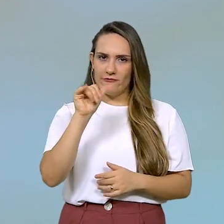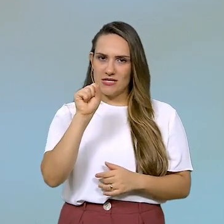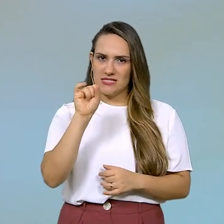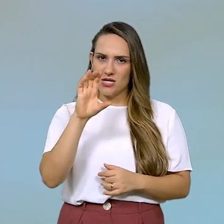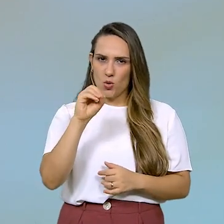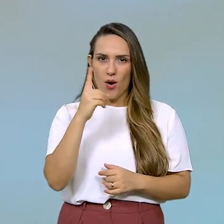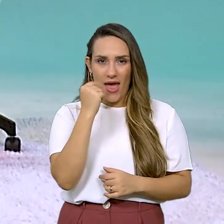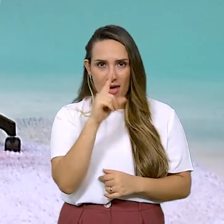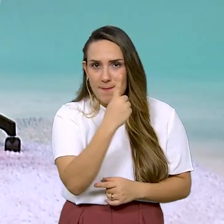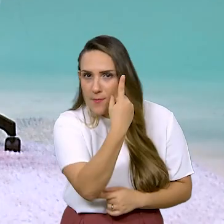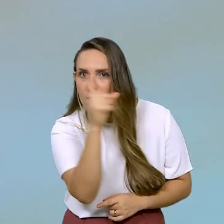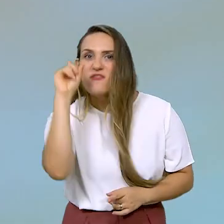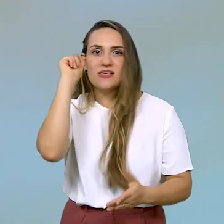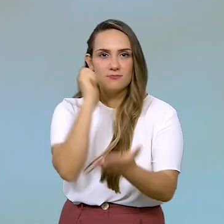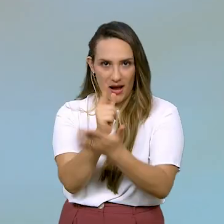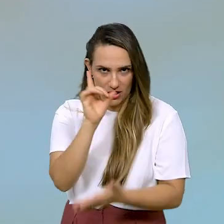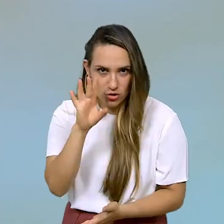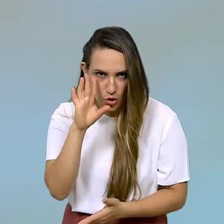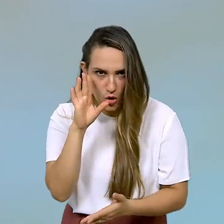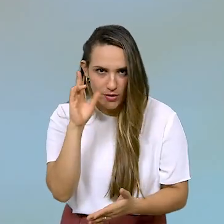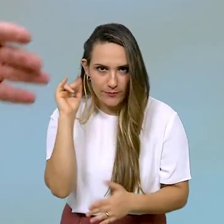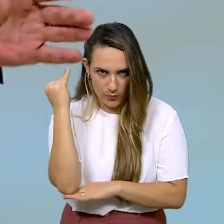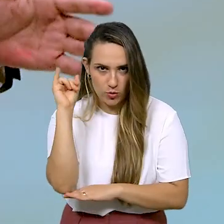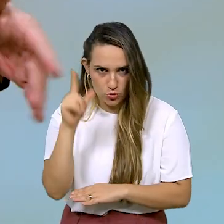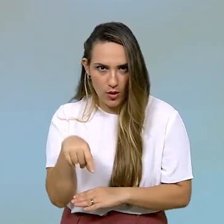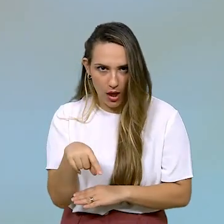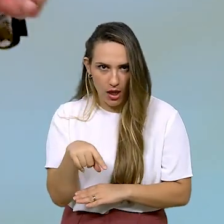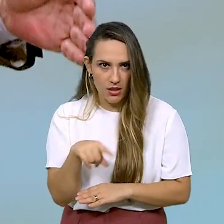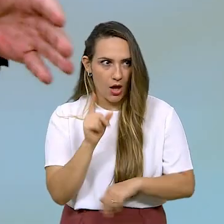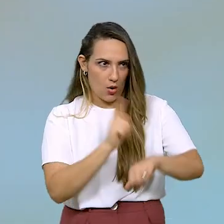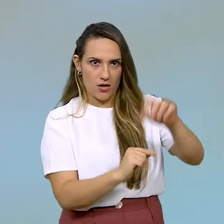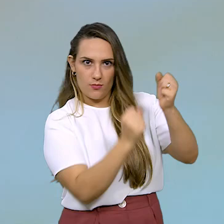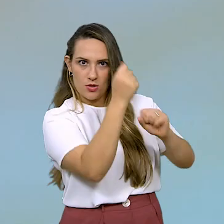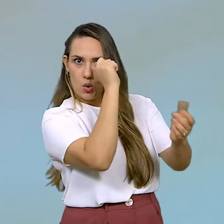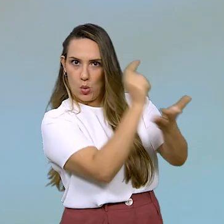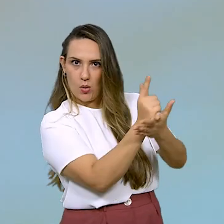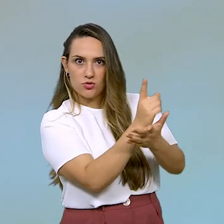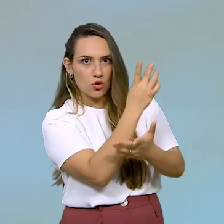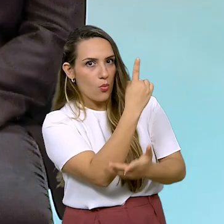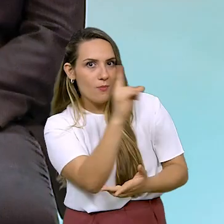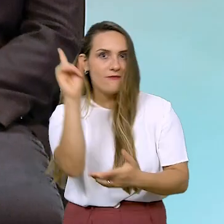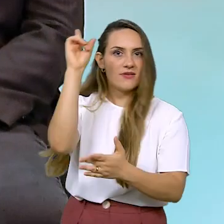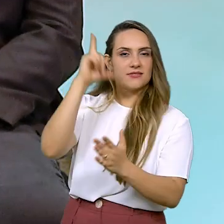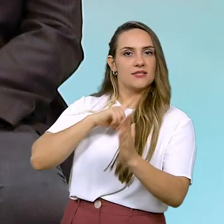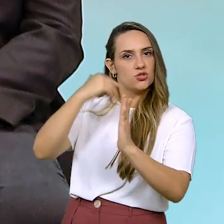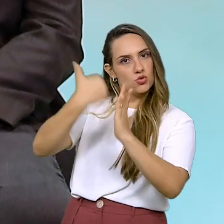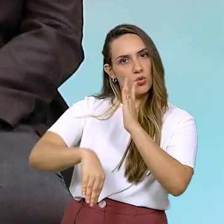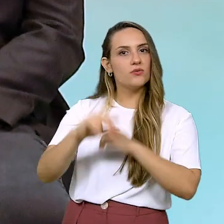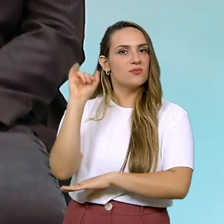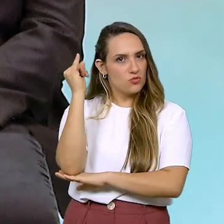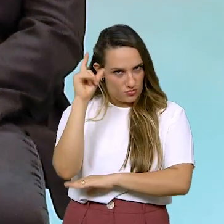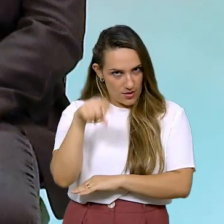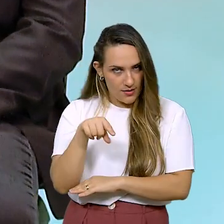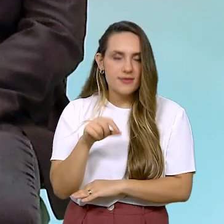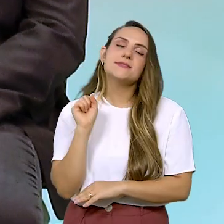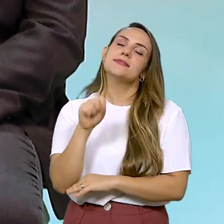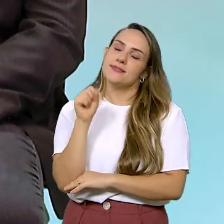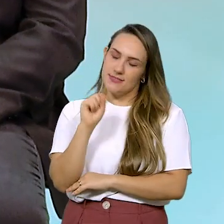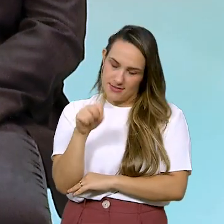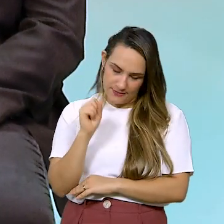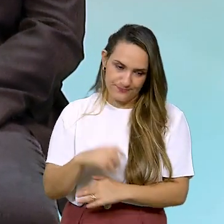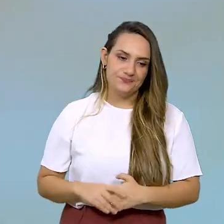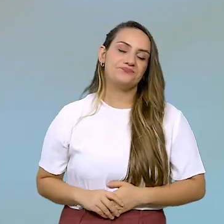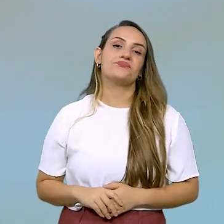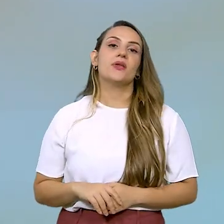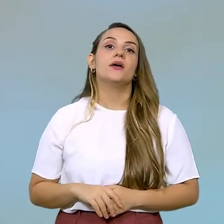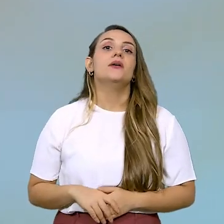de uma fase, né? Ele paga apenas uma vez da venda do fabricante para o distribuidor, é isso? Isso mesmo, Paulo. Apenas uma fase ali na